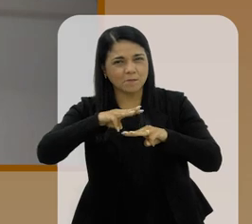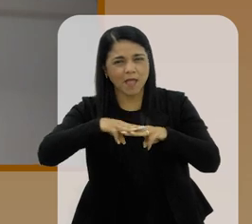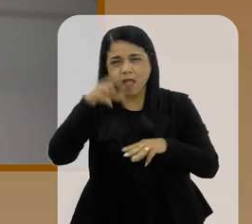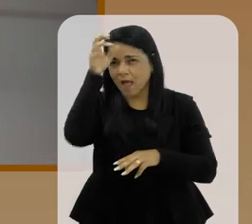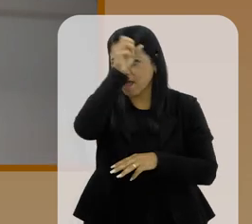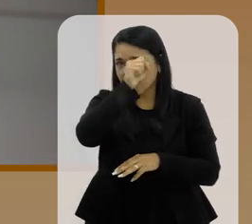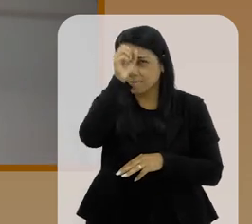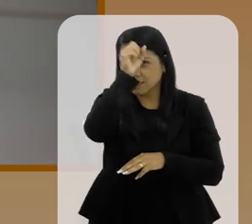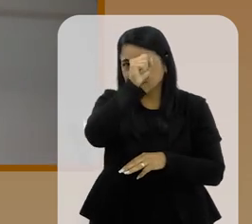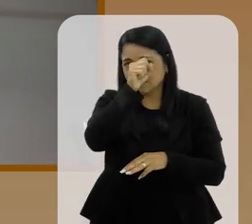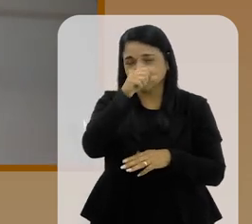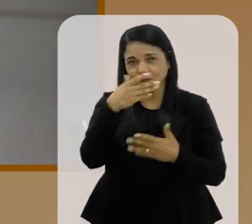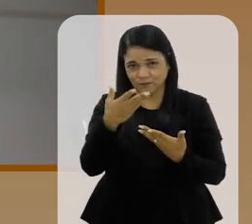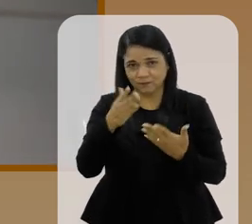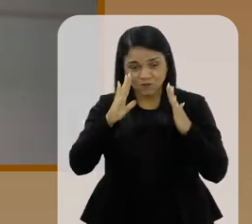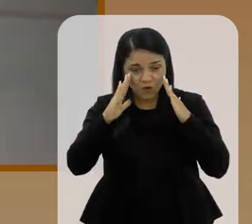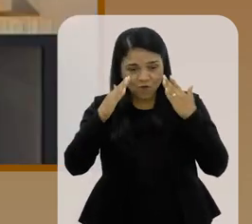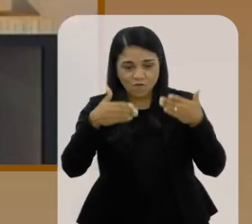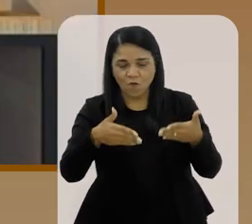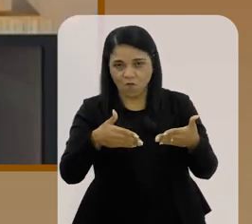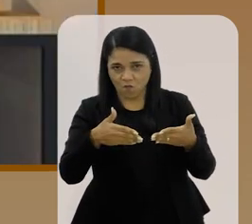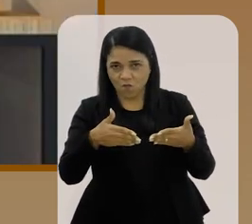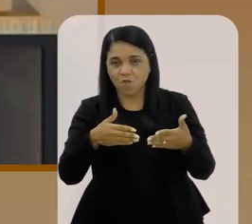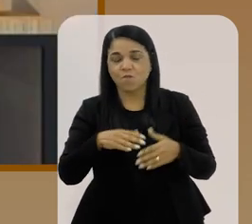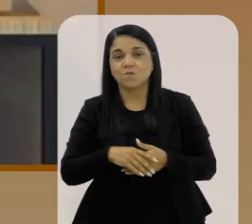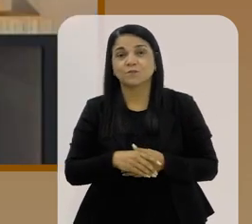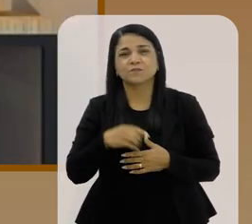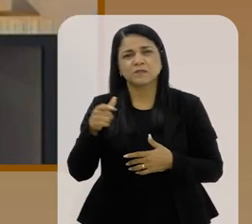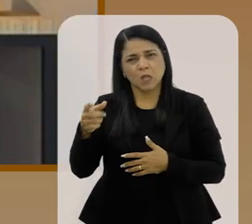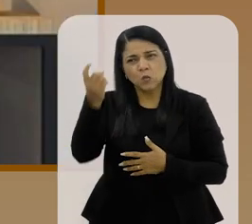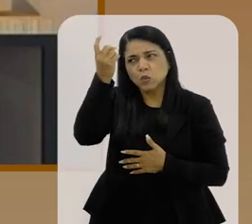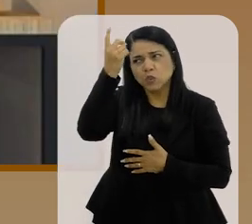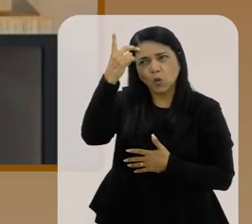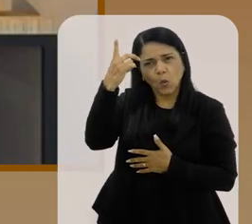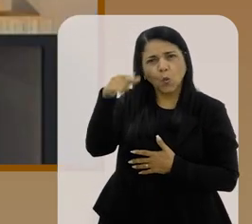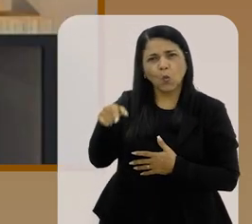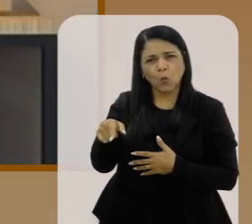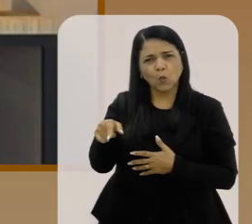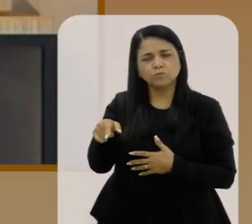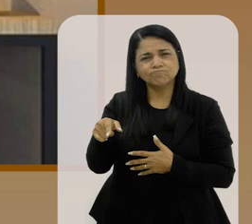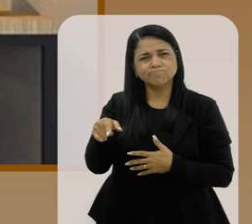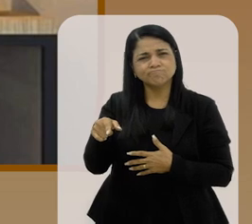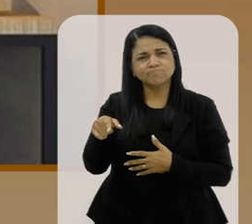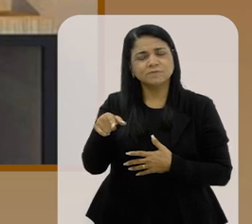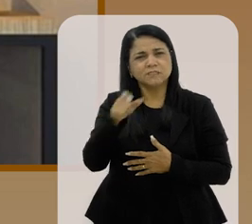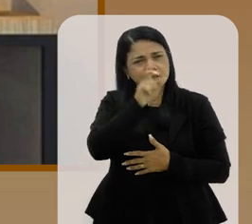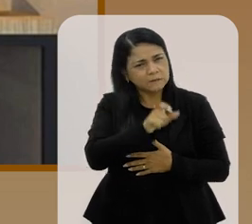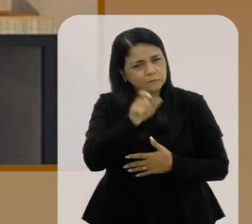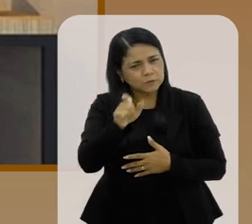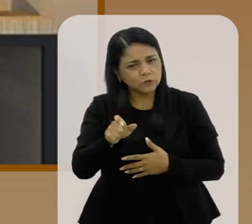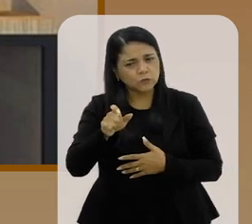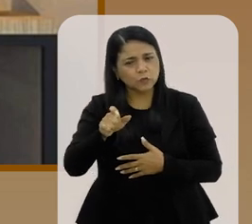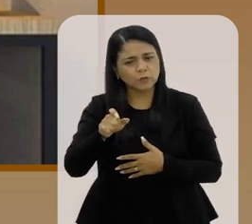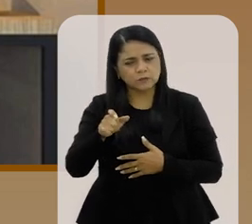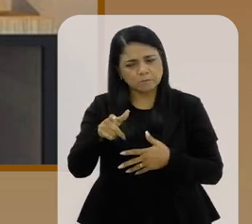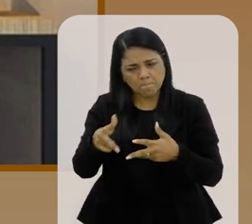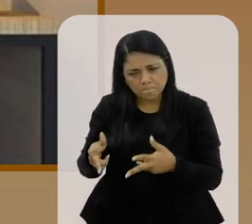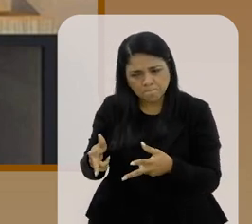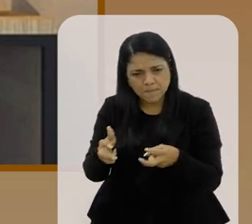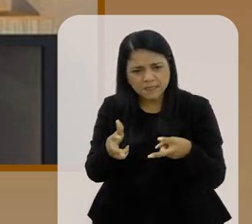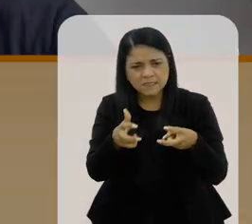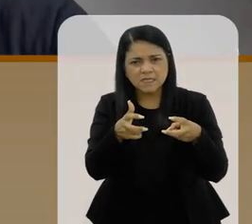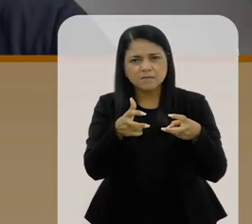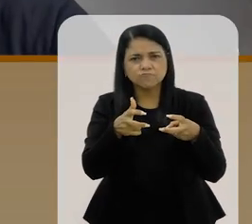ir aprendendo mais coisas nessa direção. Porque essa é uma vocação que as pessoas começam a perceber